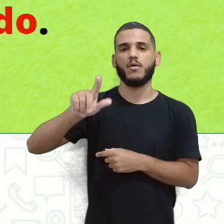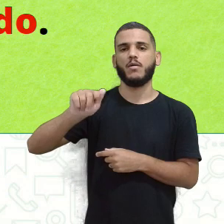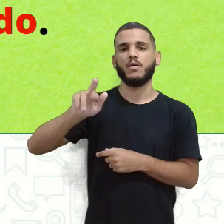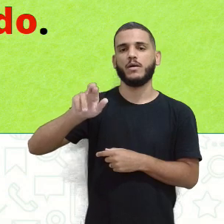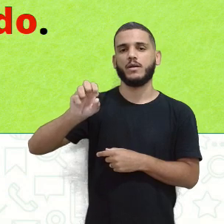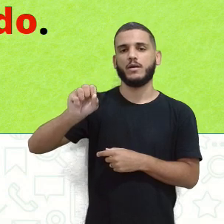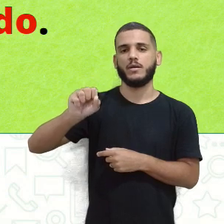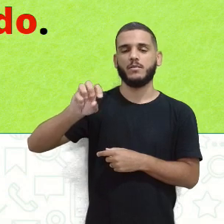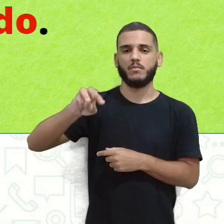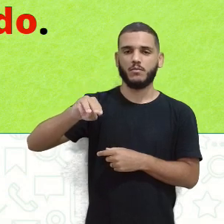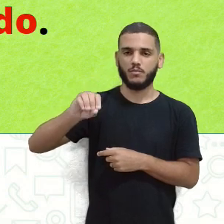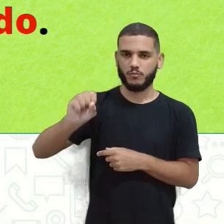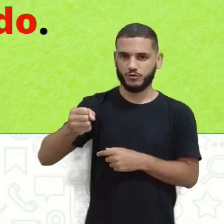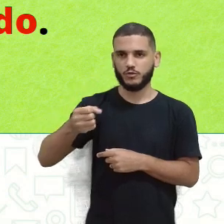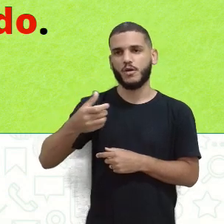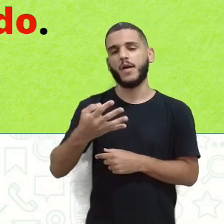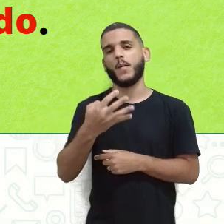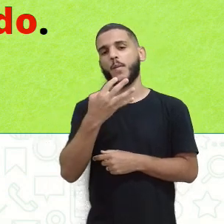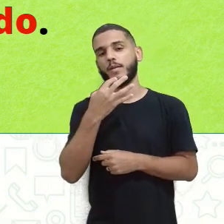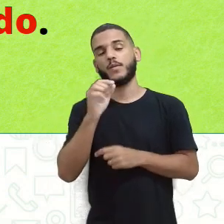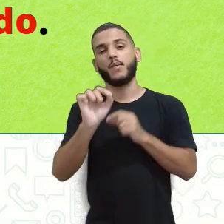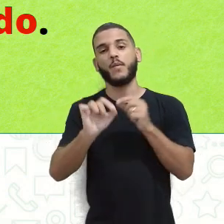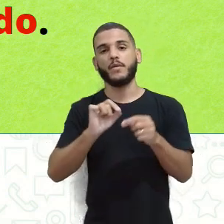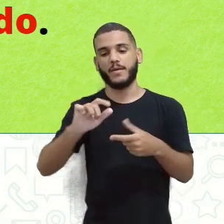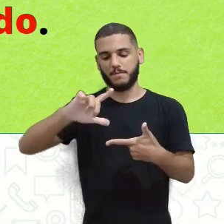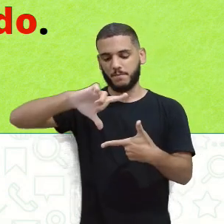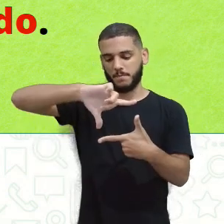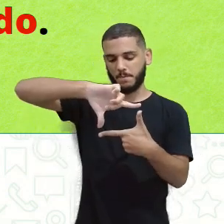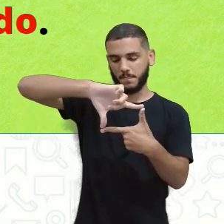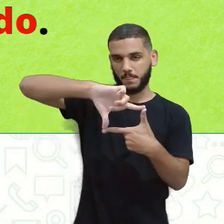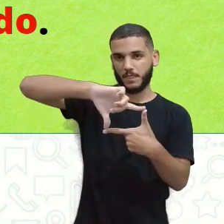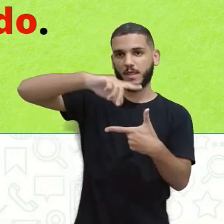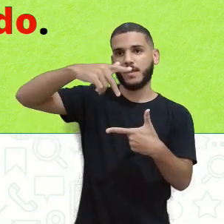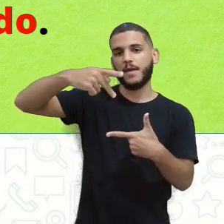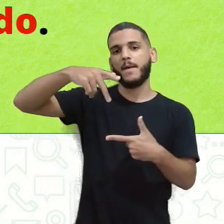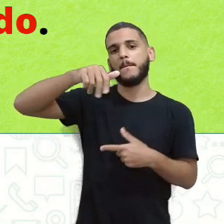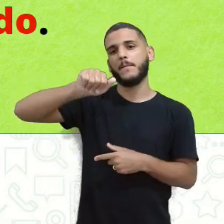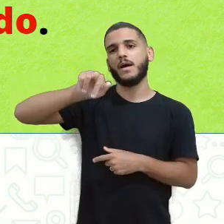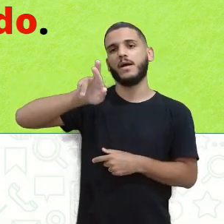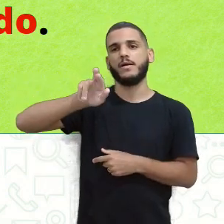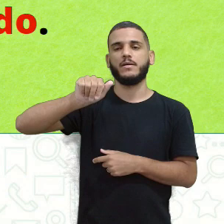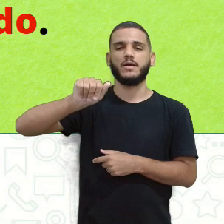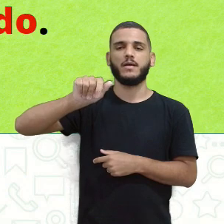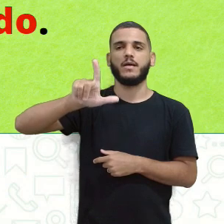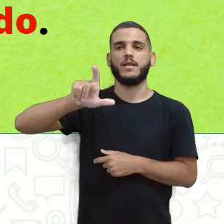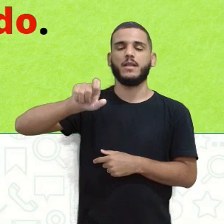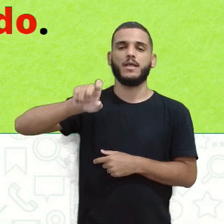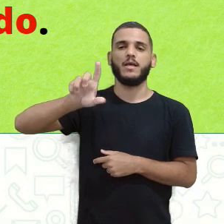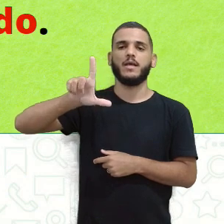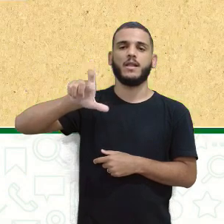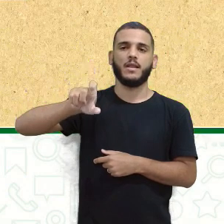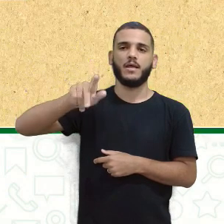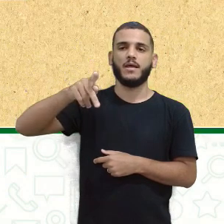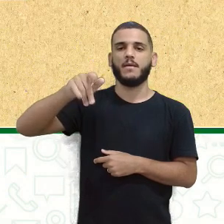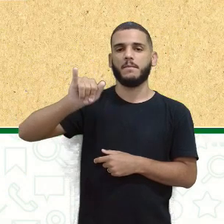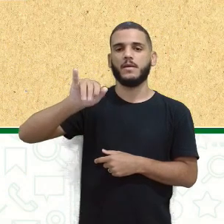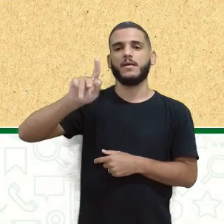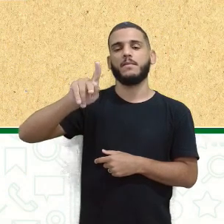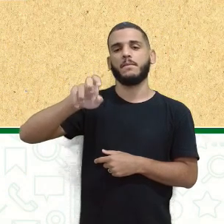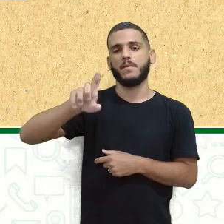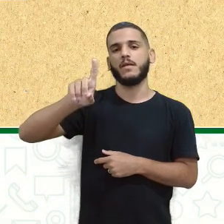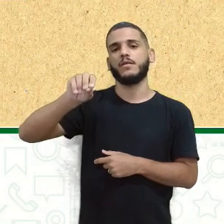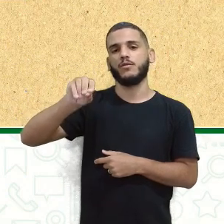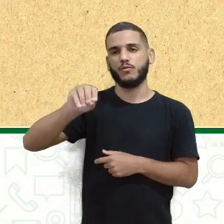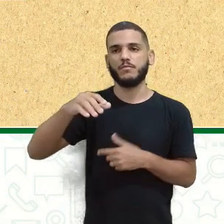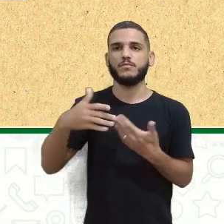certo? Então, quando os lados são paralelos, geralmente chamamos de paralelepípedo.